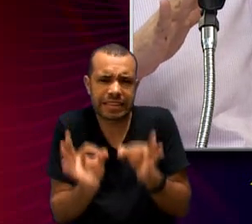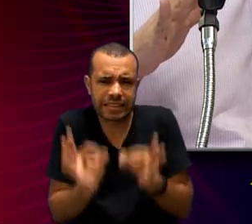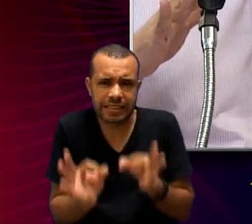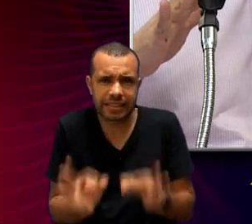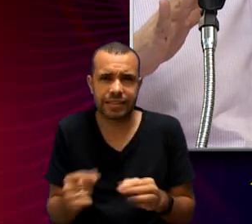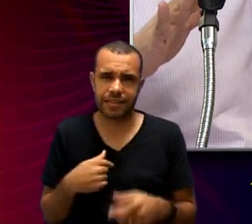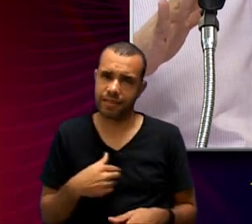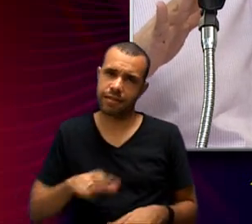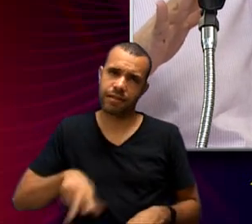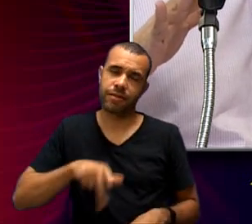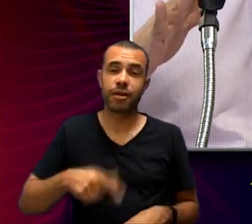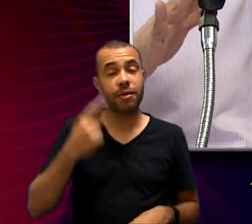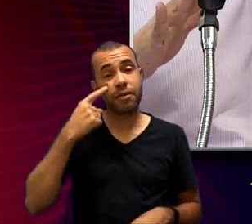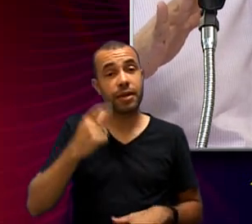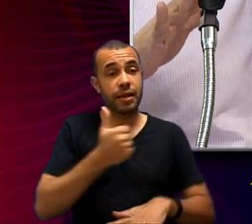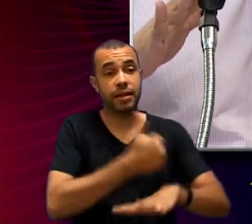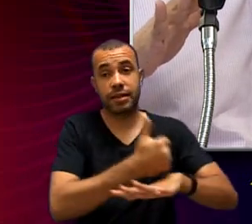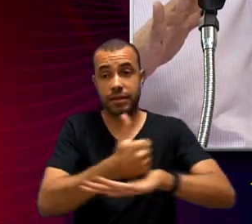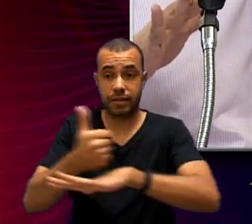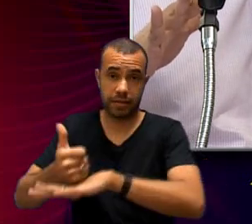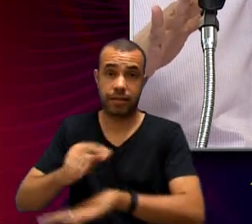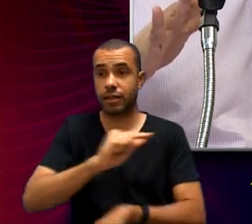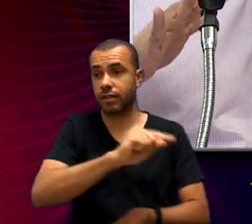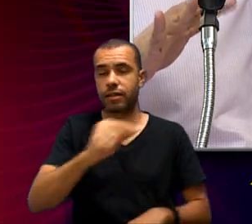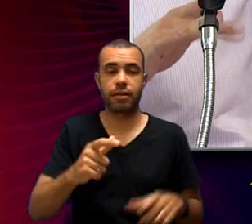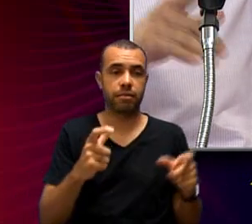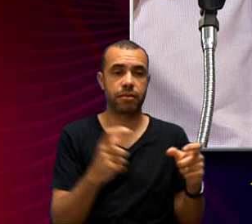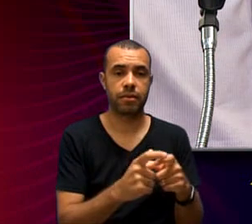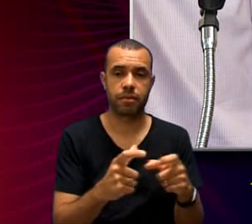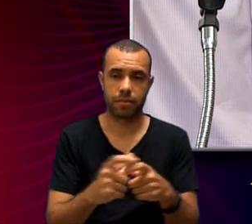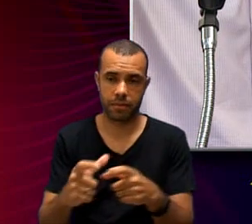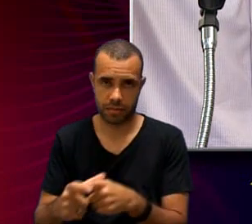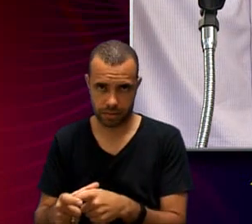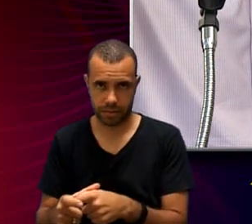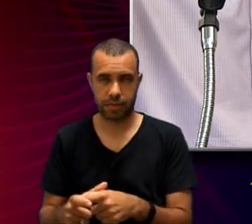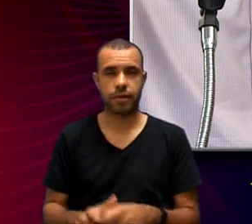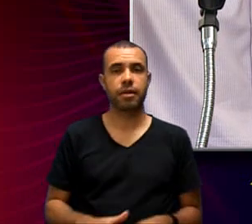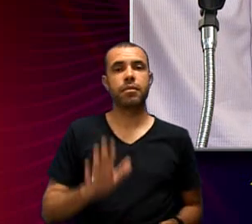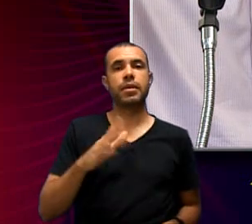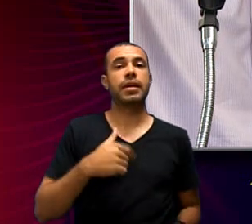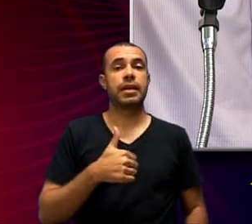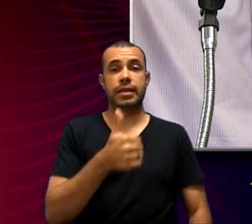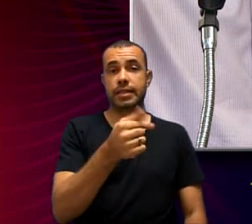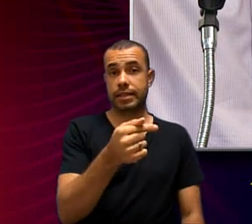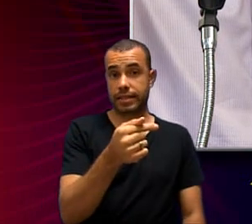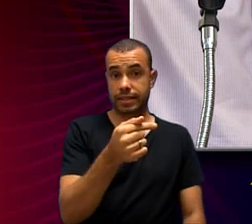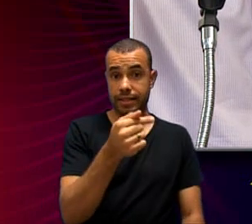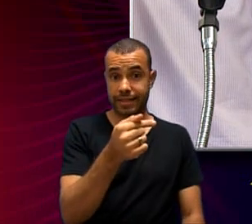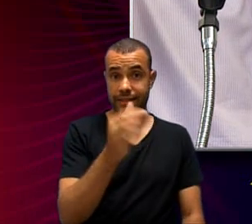todas as secretarias estão menores do que esse ano aqui. E 7%?